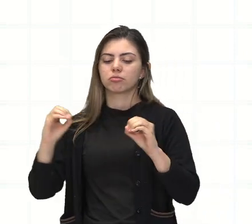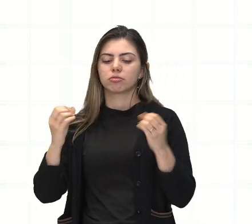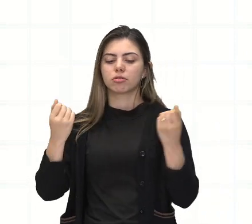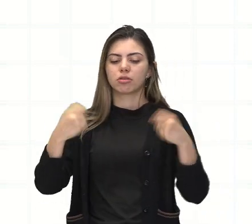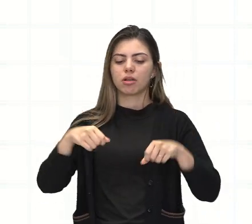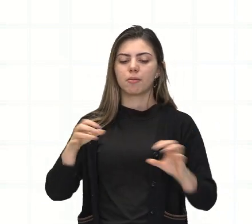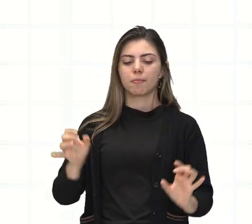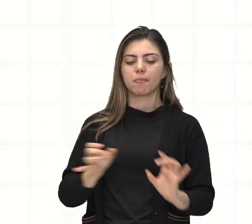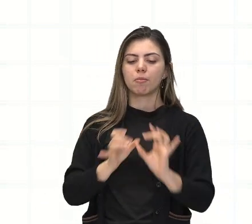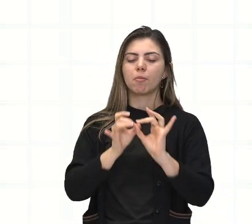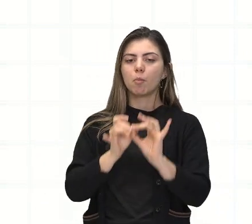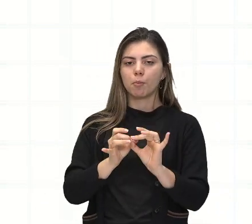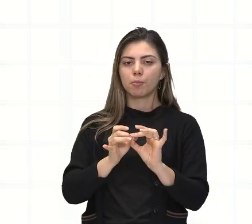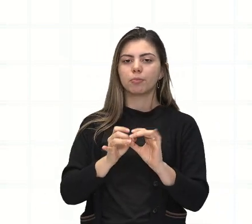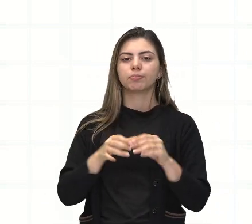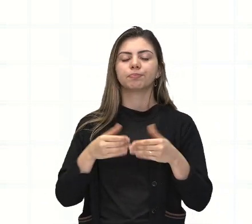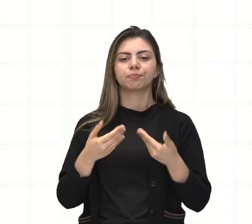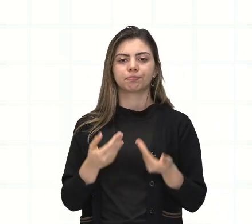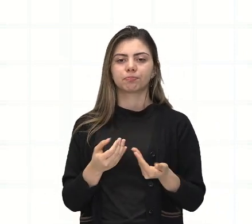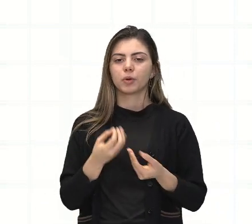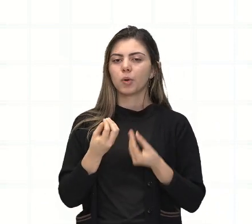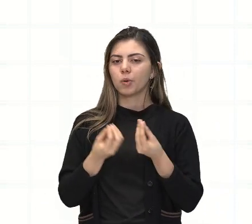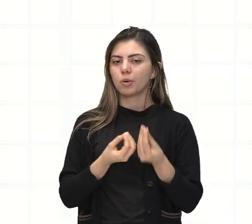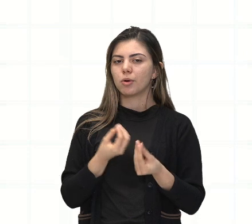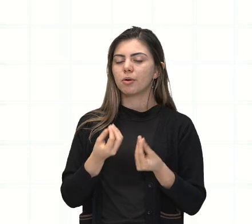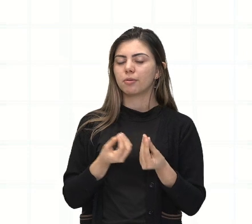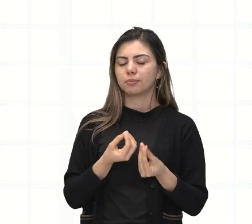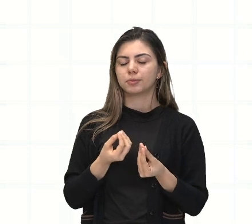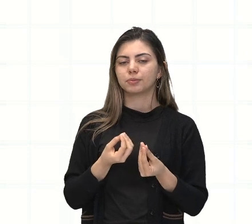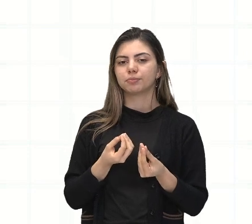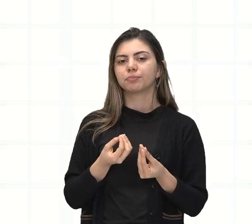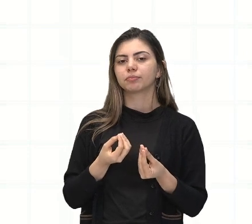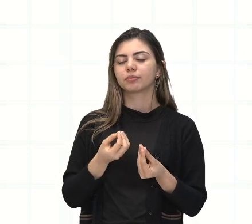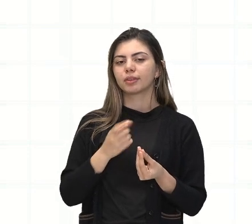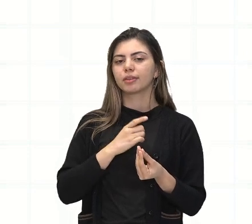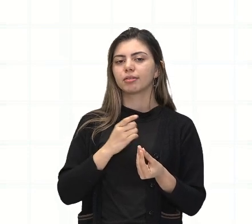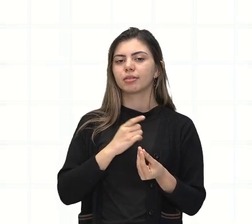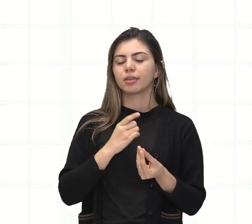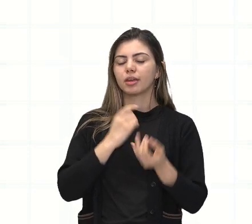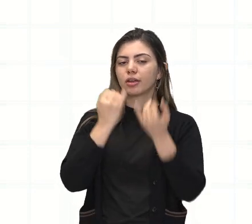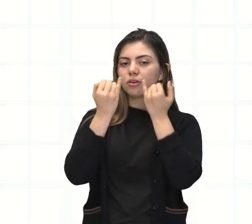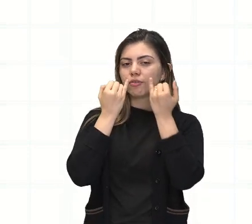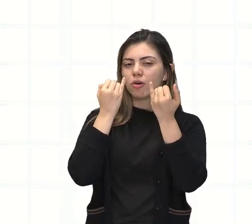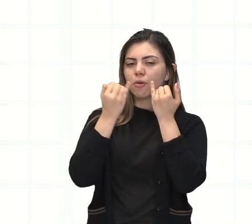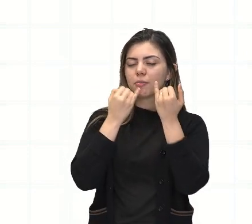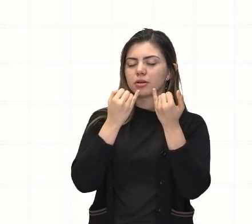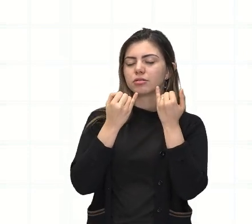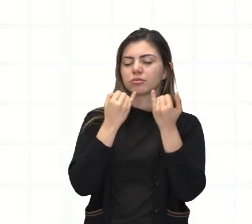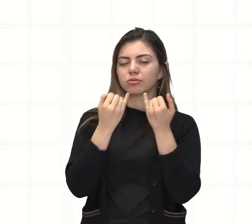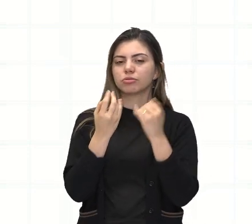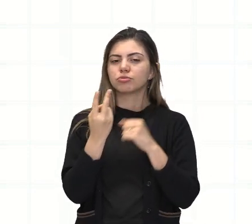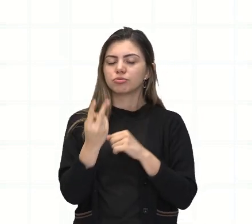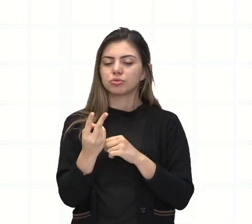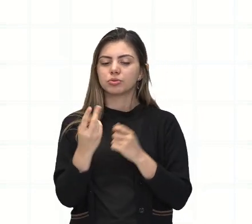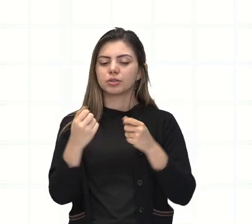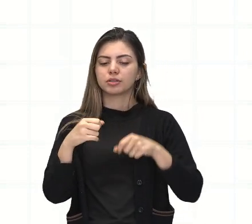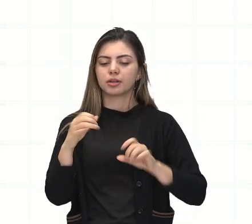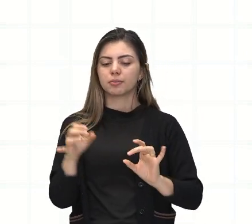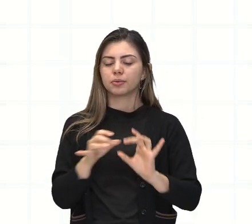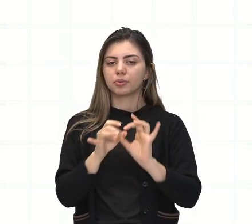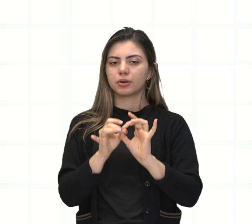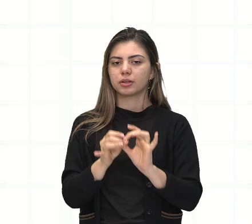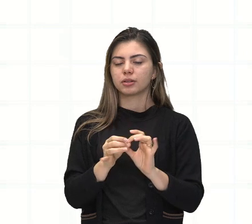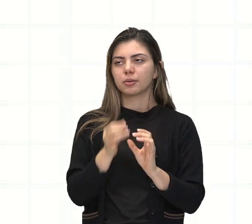entre orações, juntando aquelas duas informações anteriores, colocando agora